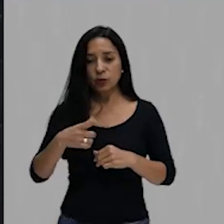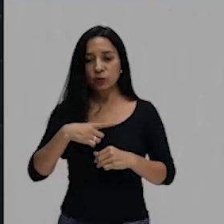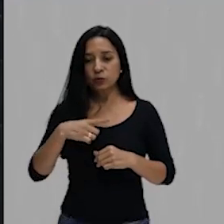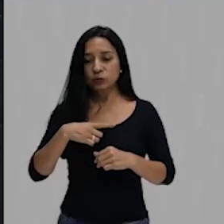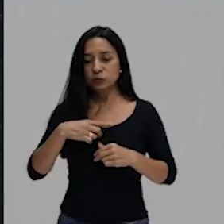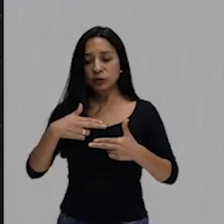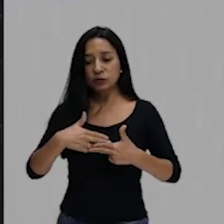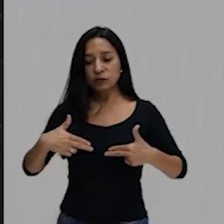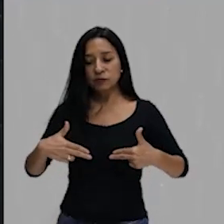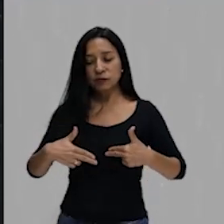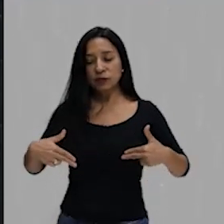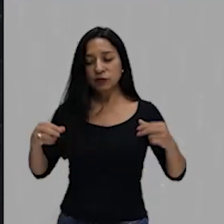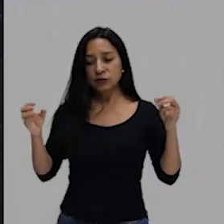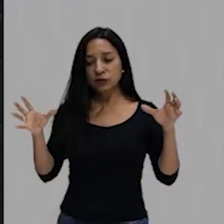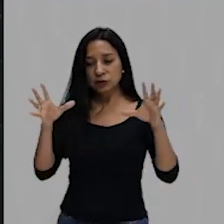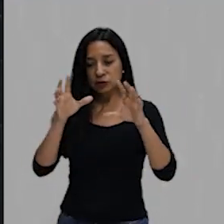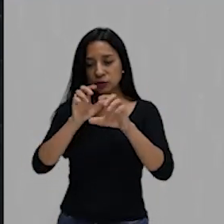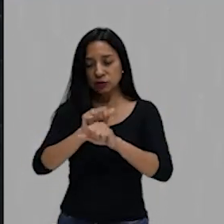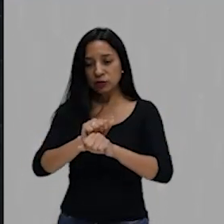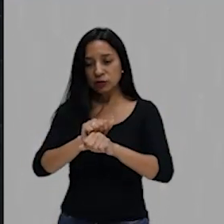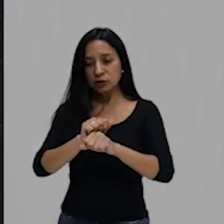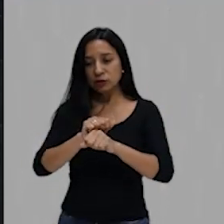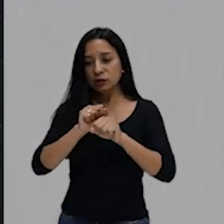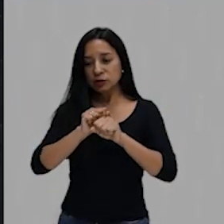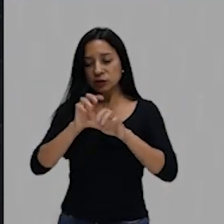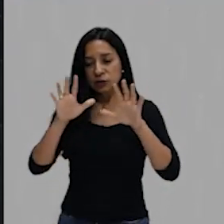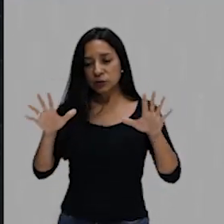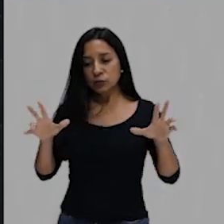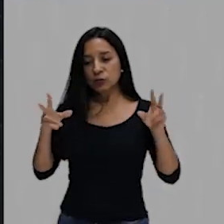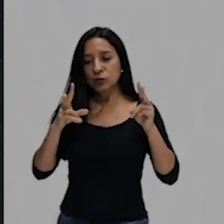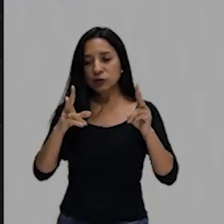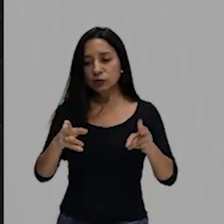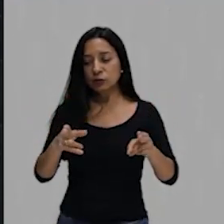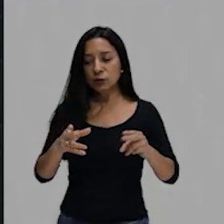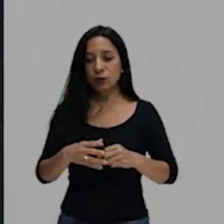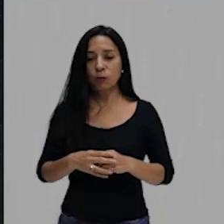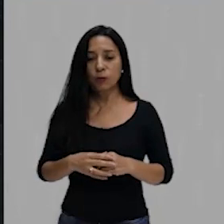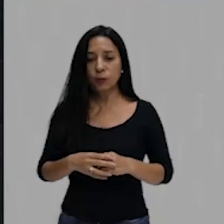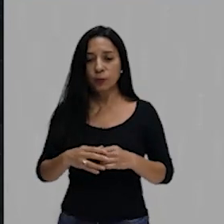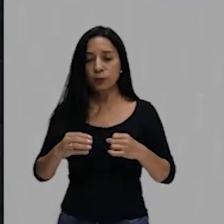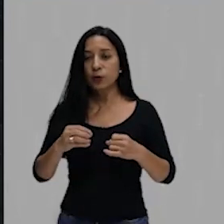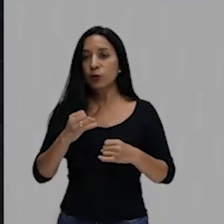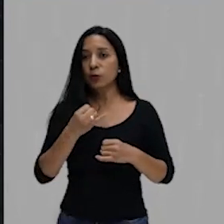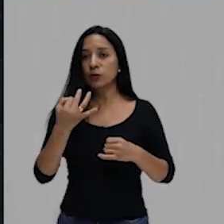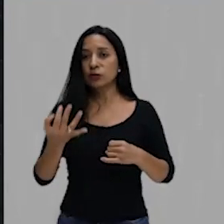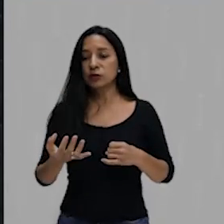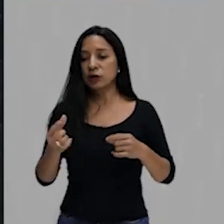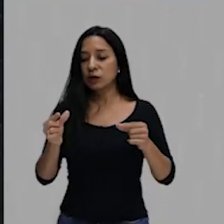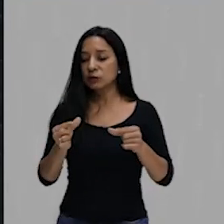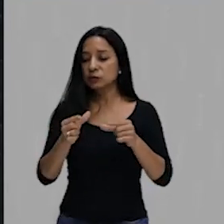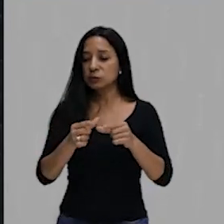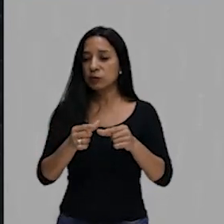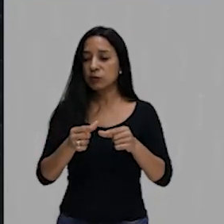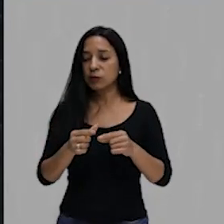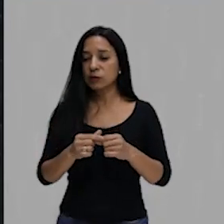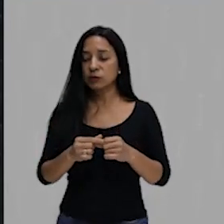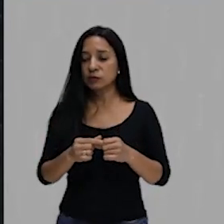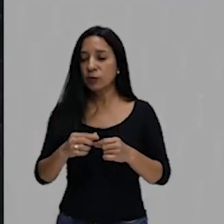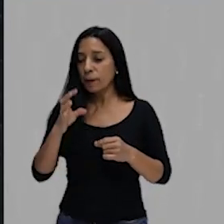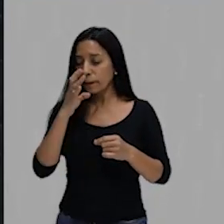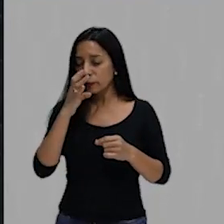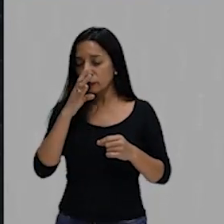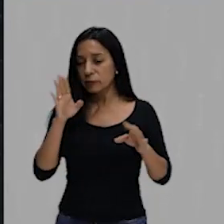faixas claras e escuras na mesma proporção, na mesma quantidade, mesmo tamanho. Aqui nós vamos